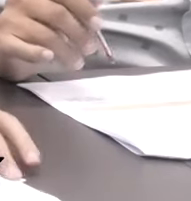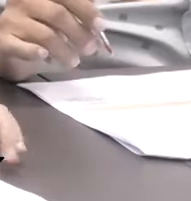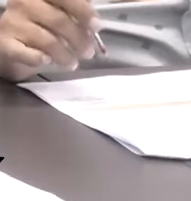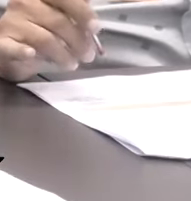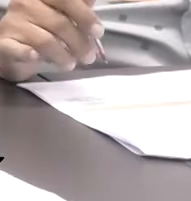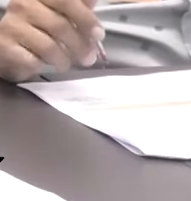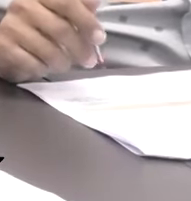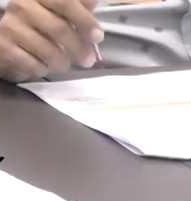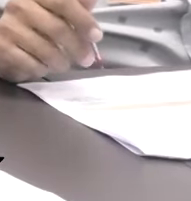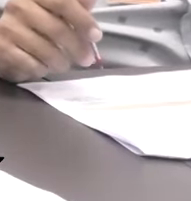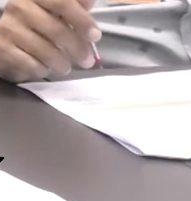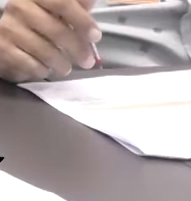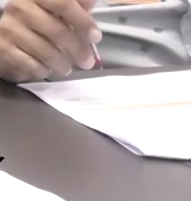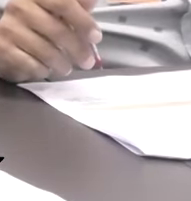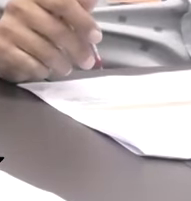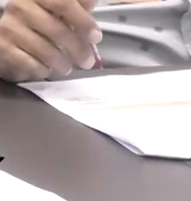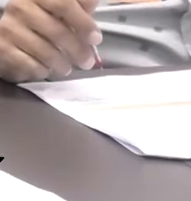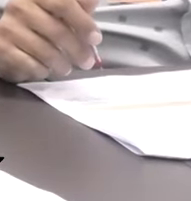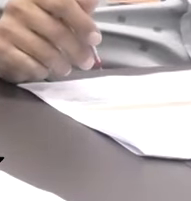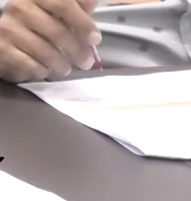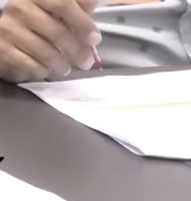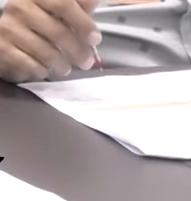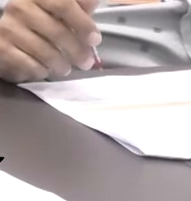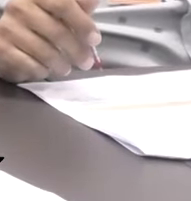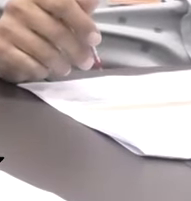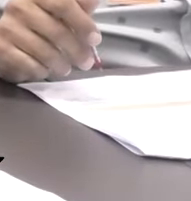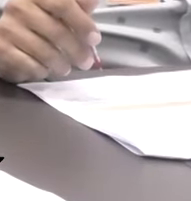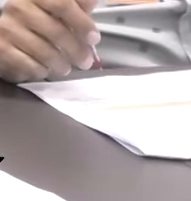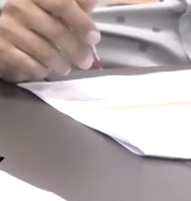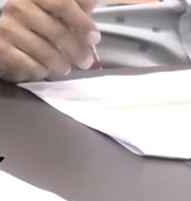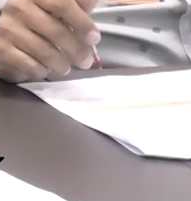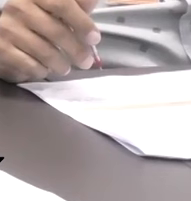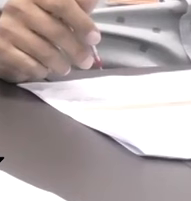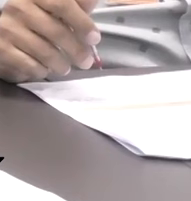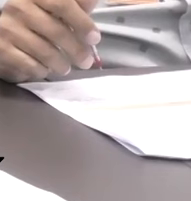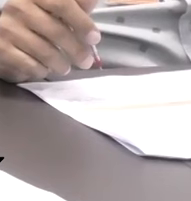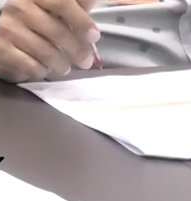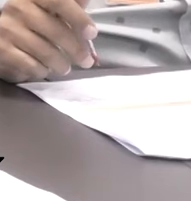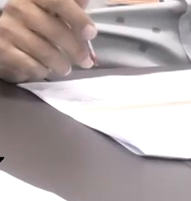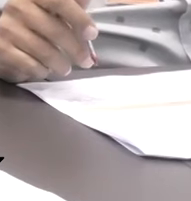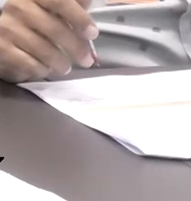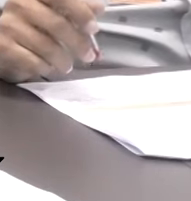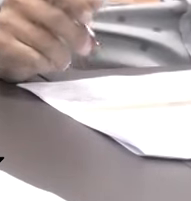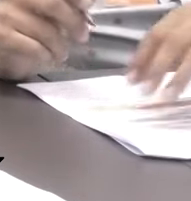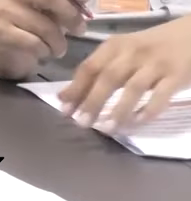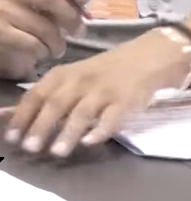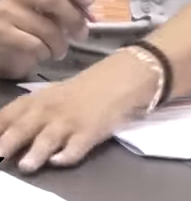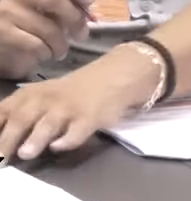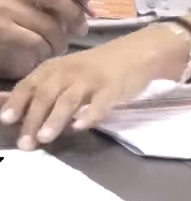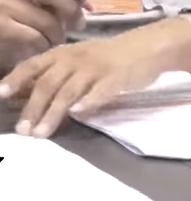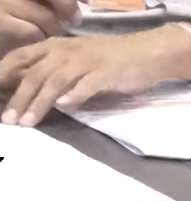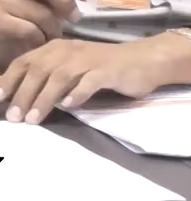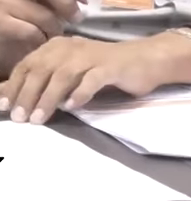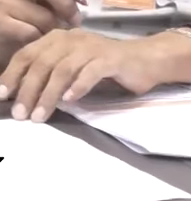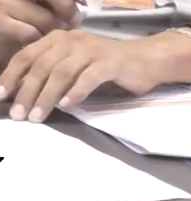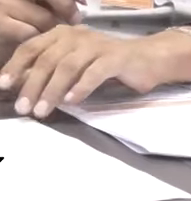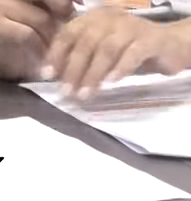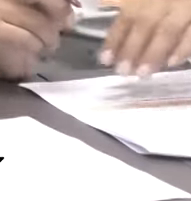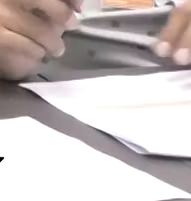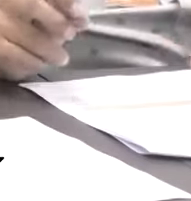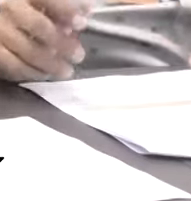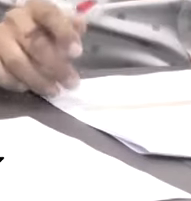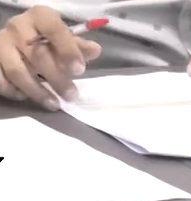querer, como pretende o nobre colega Márcio